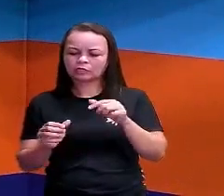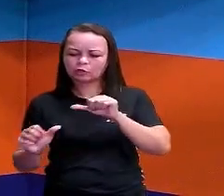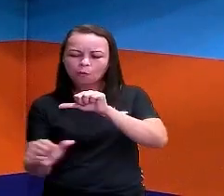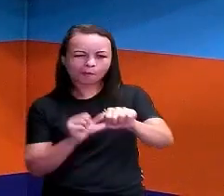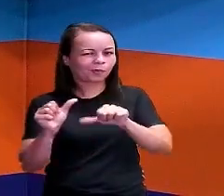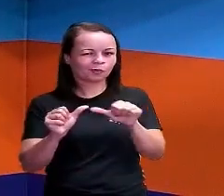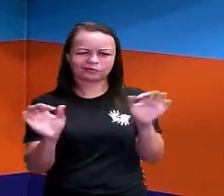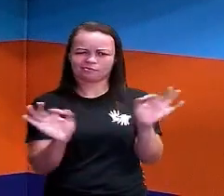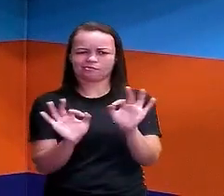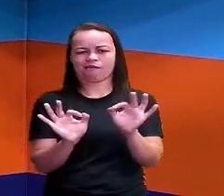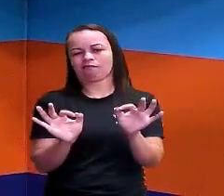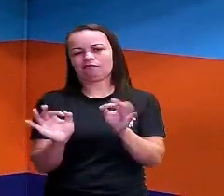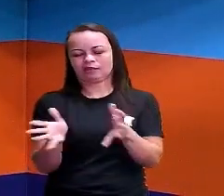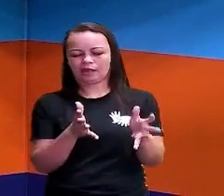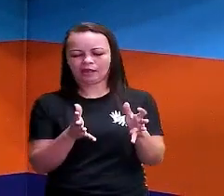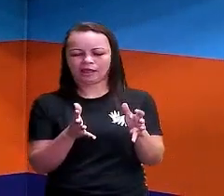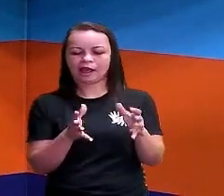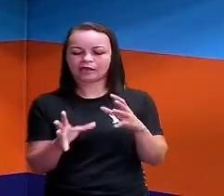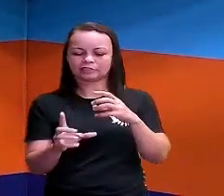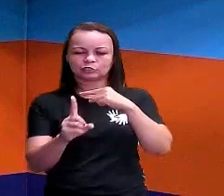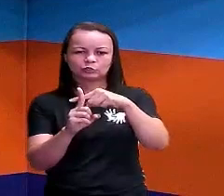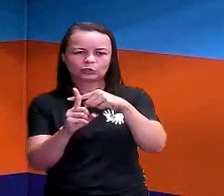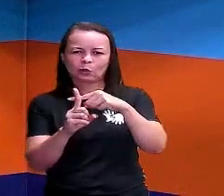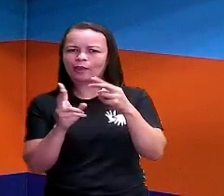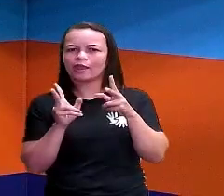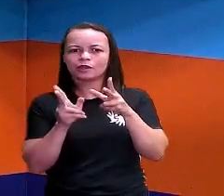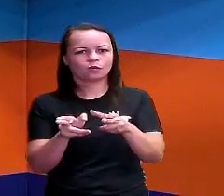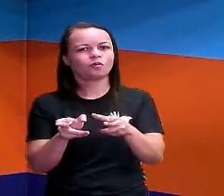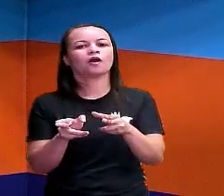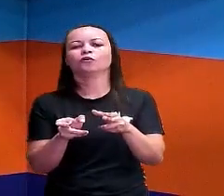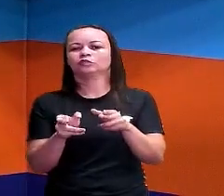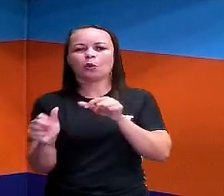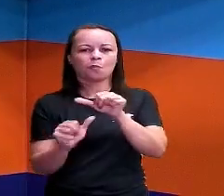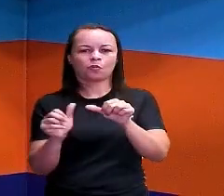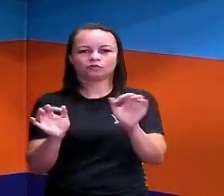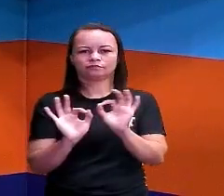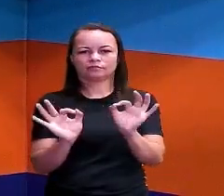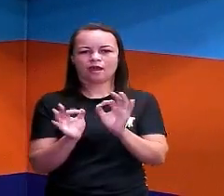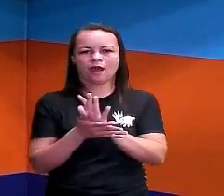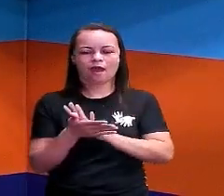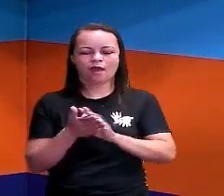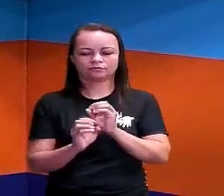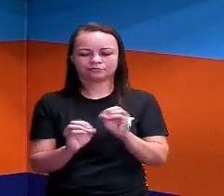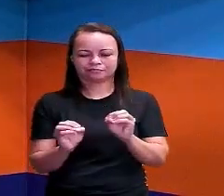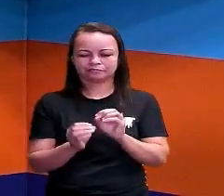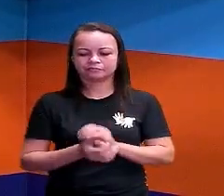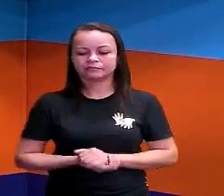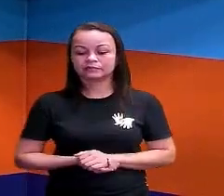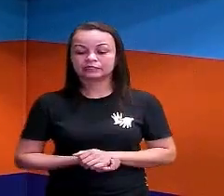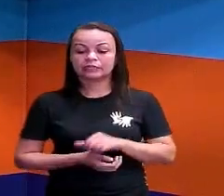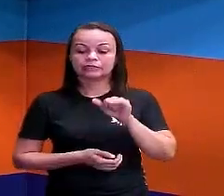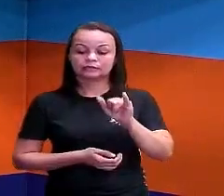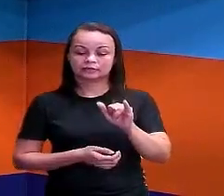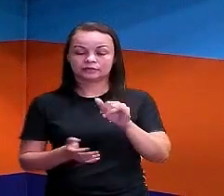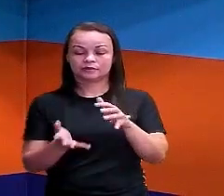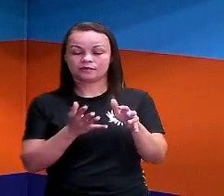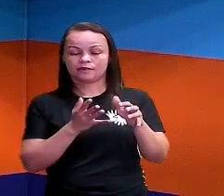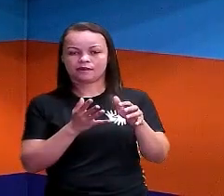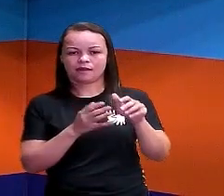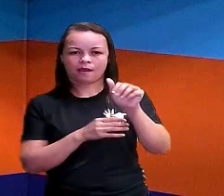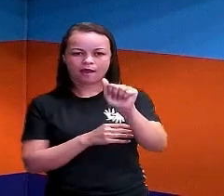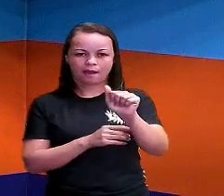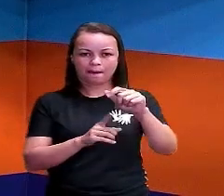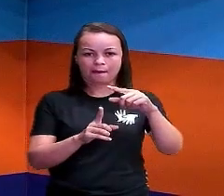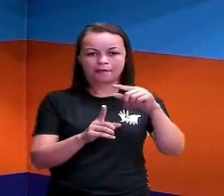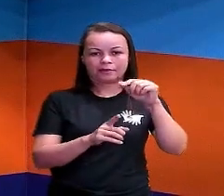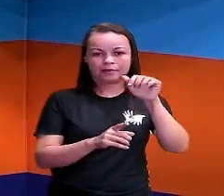o resultado, não altera a soma. Ou seja, se A e B são números naturais, então A mais